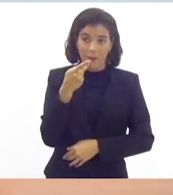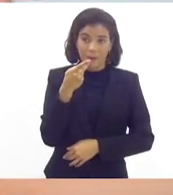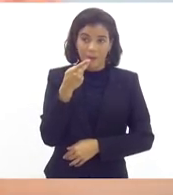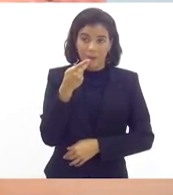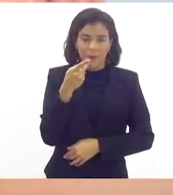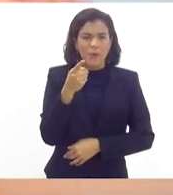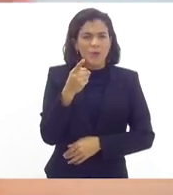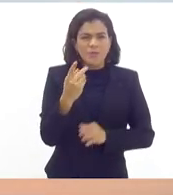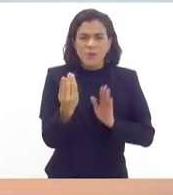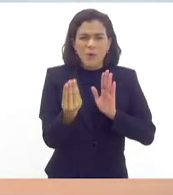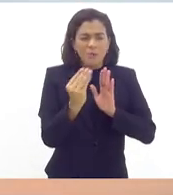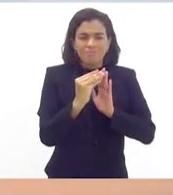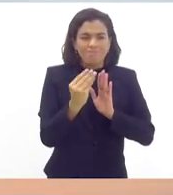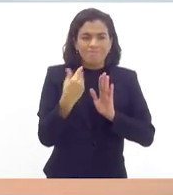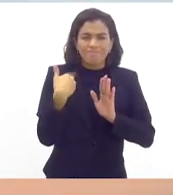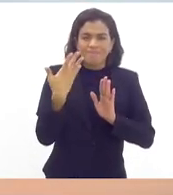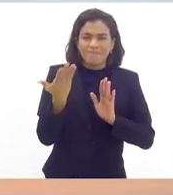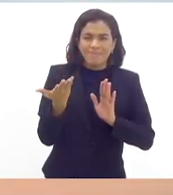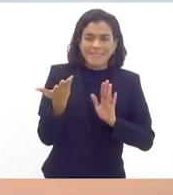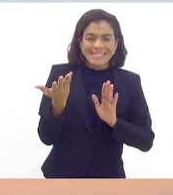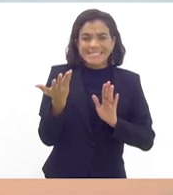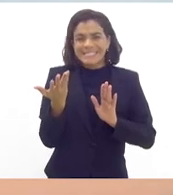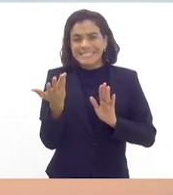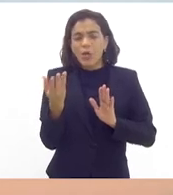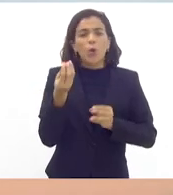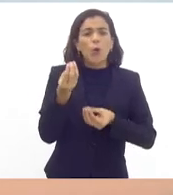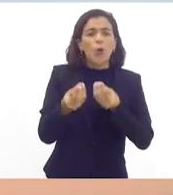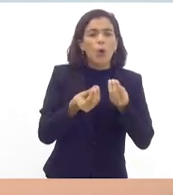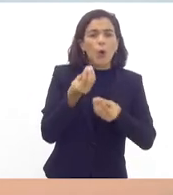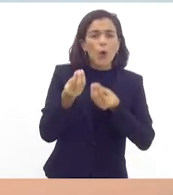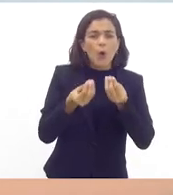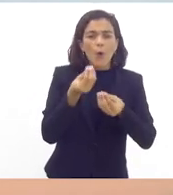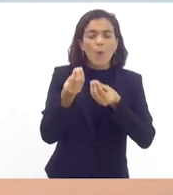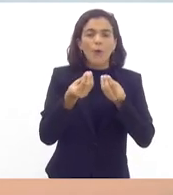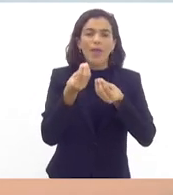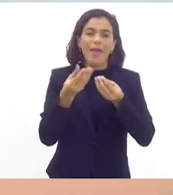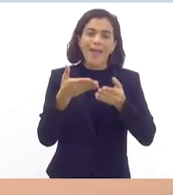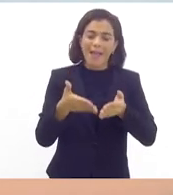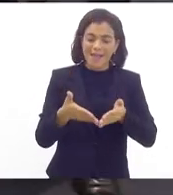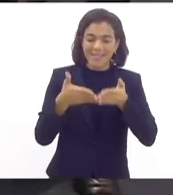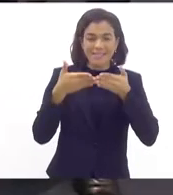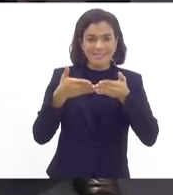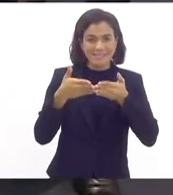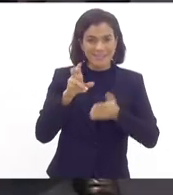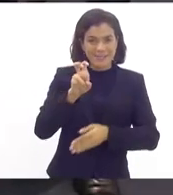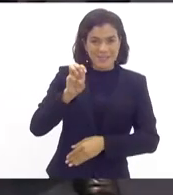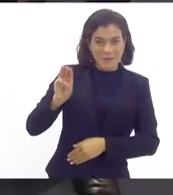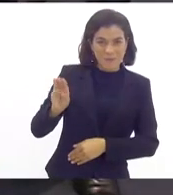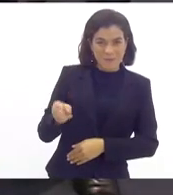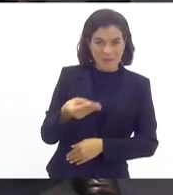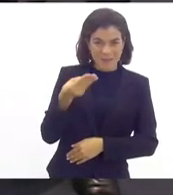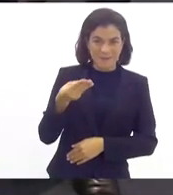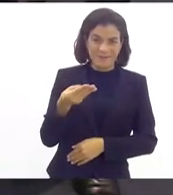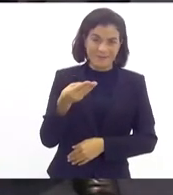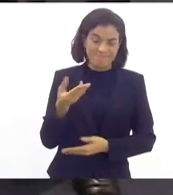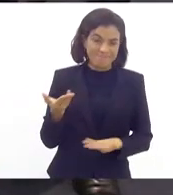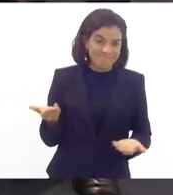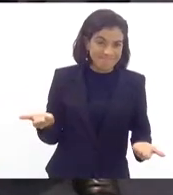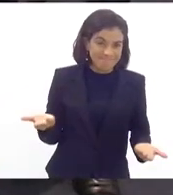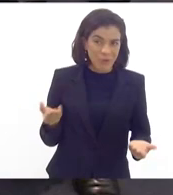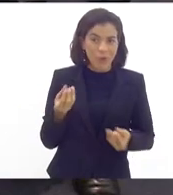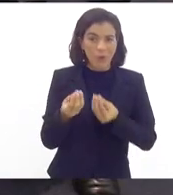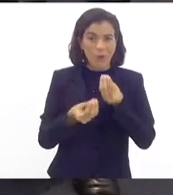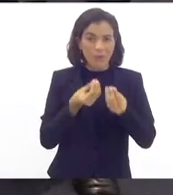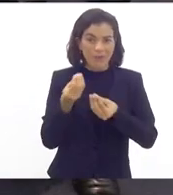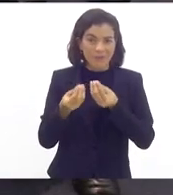O senhor colocou uma coisa aqui que eu não sei, a questão de como é que fica a questão da isenção dos R$5.000, no caso da parcela retida dos estados e